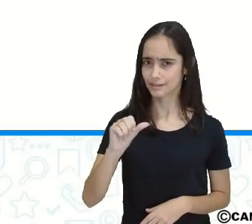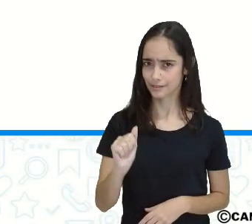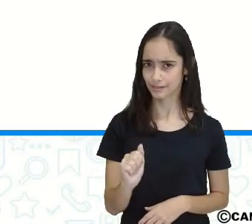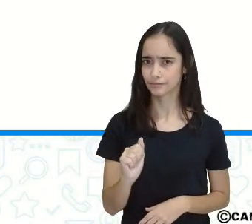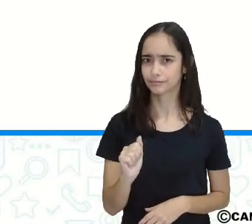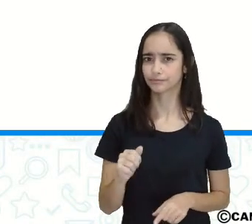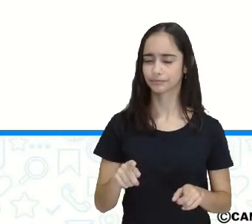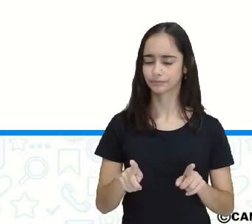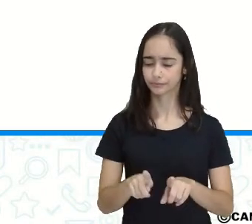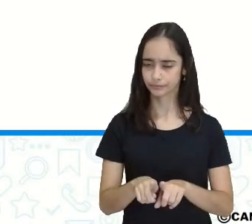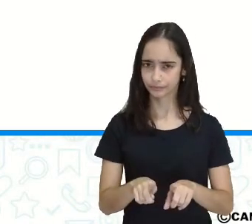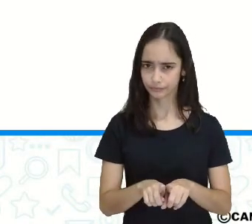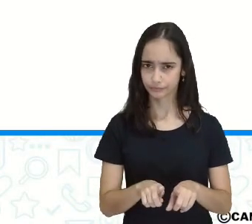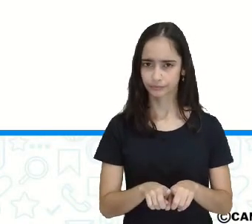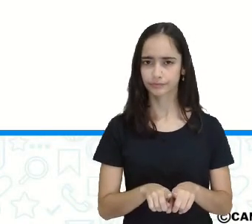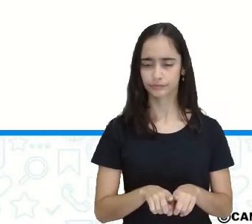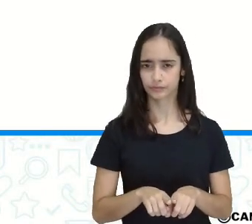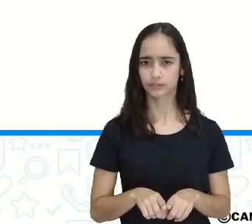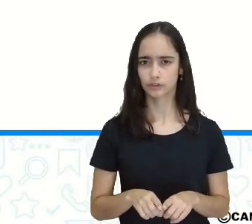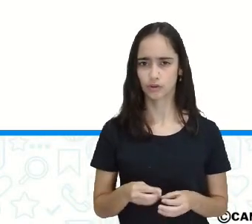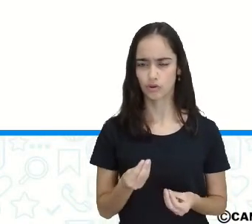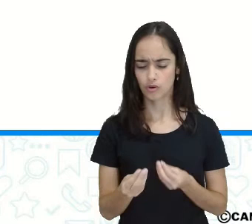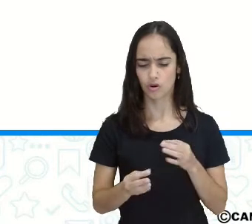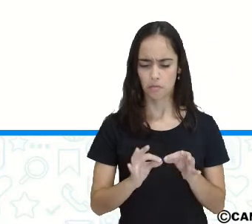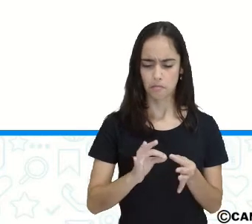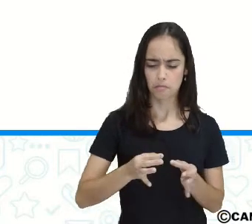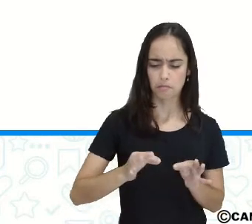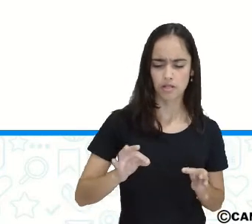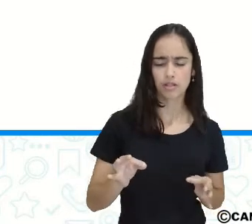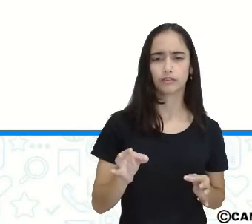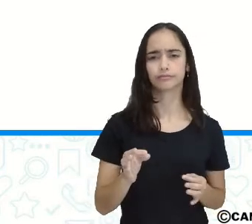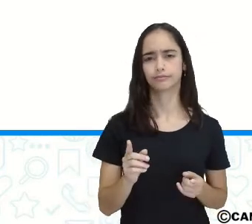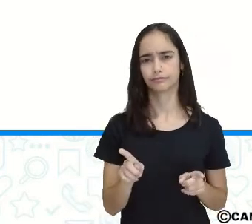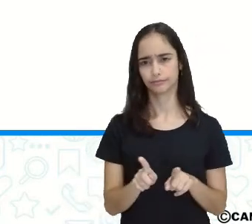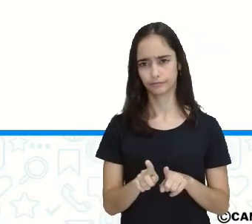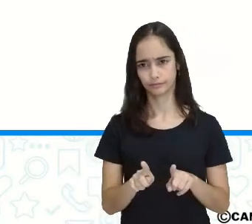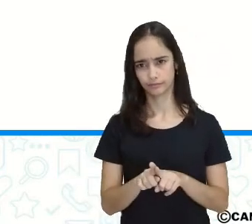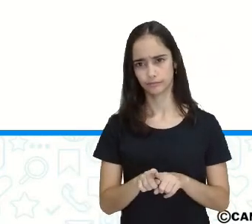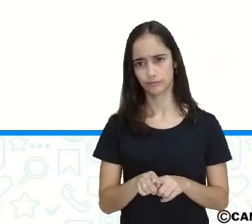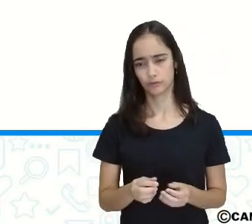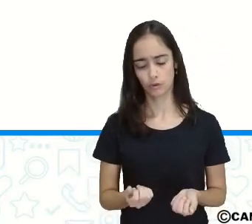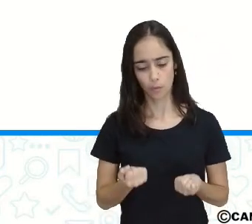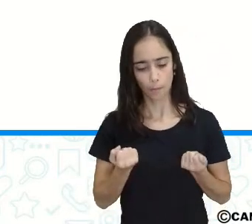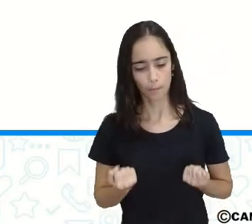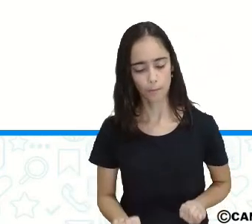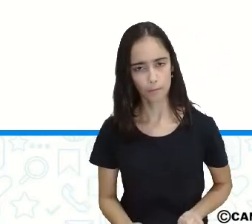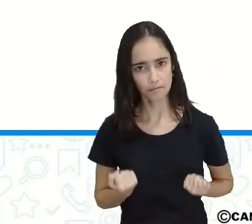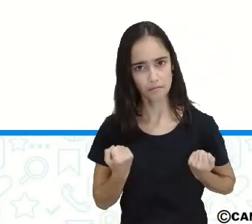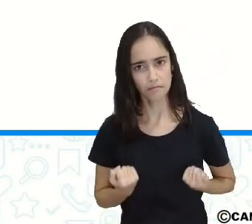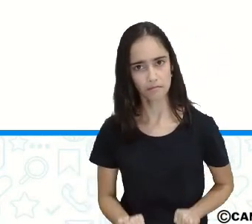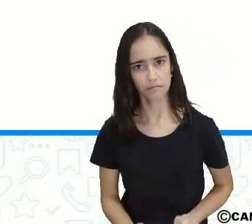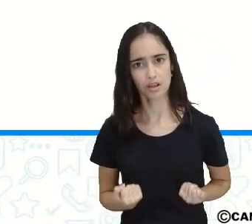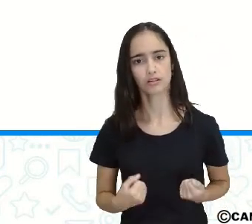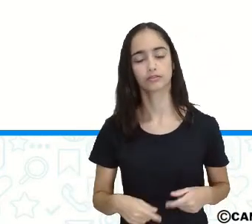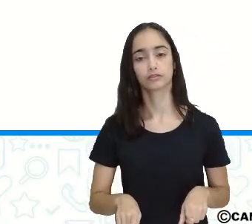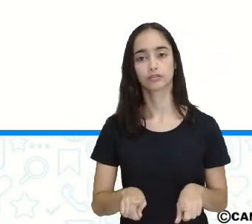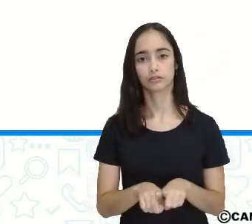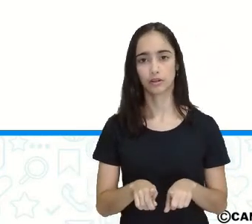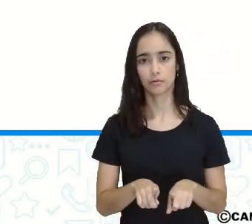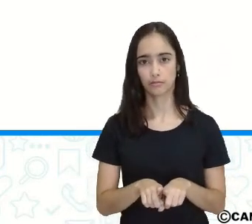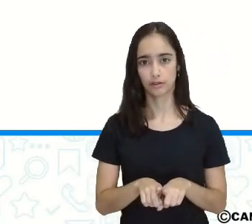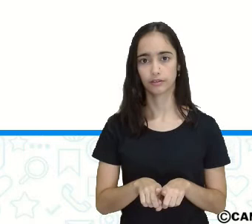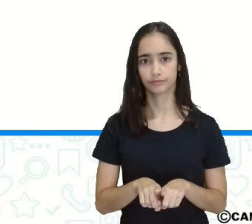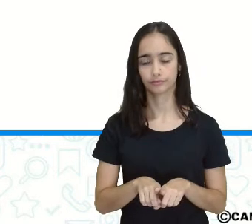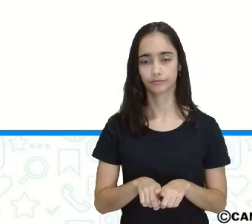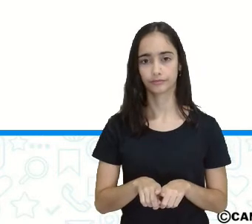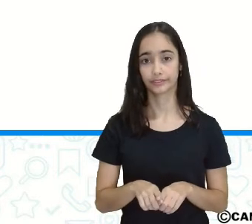essa medição da massa corpórea, né? A gente fala o peso, mas na realidade a gente está medindo ali é a massa. Nós temos